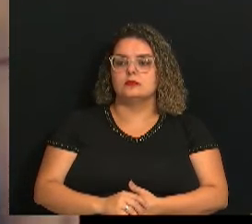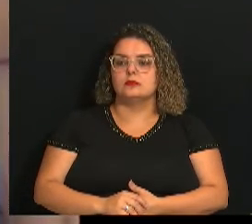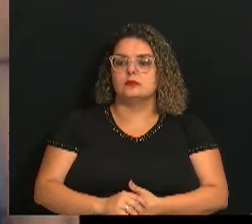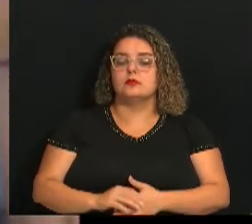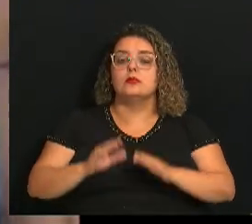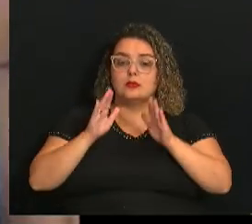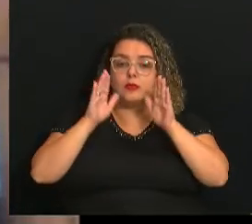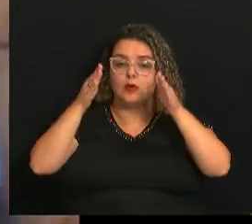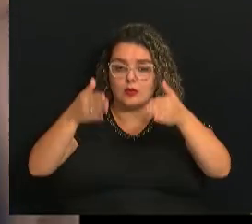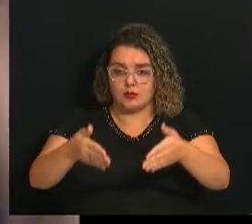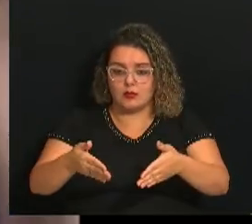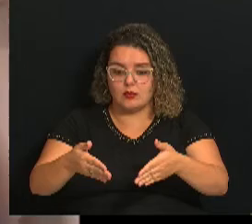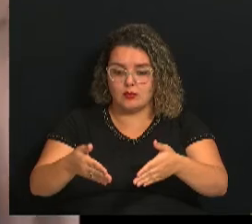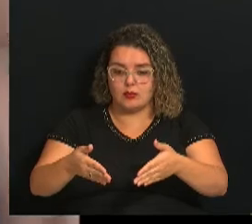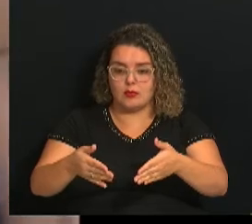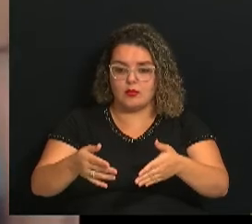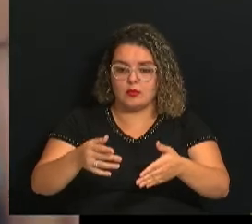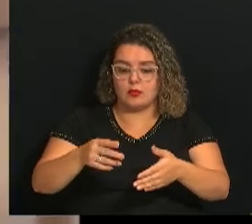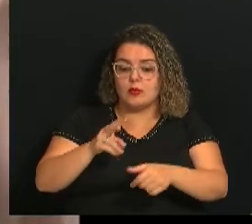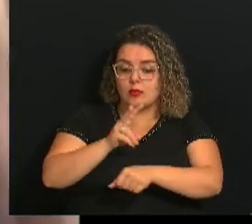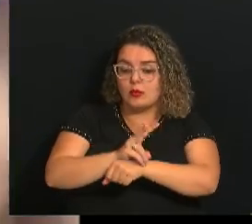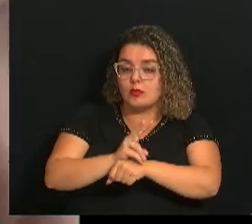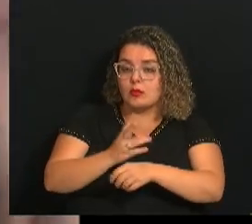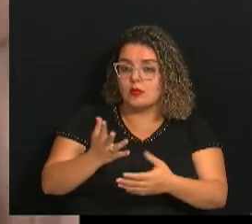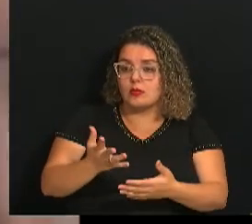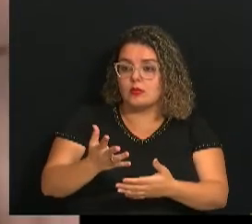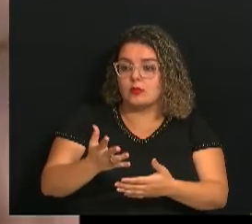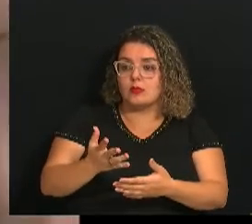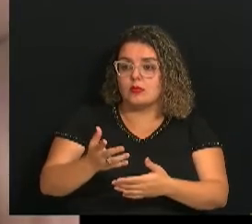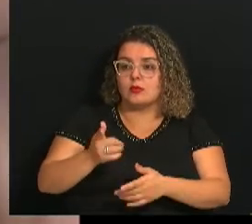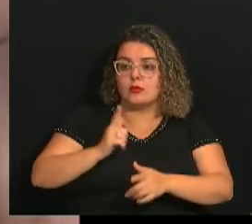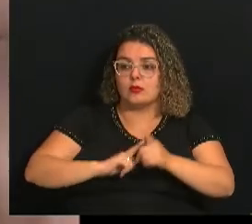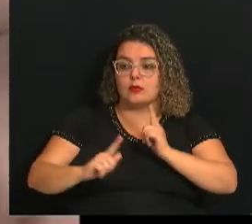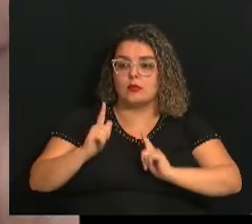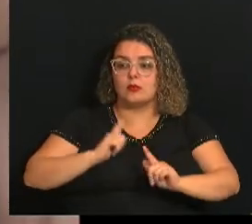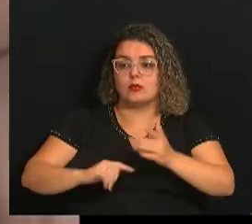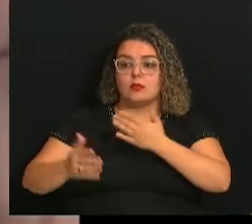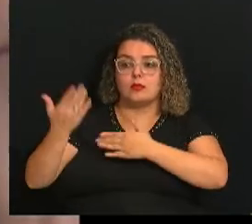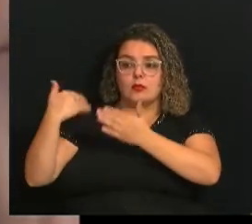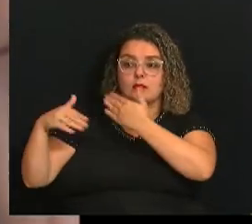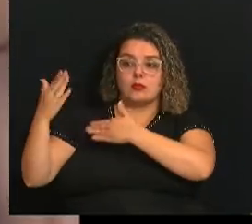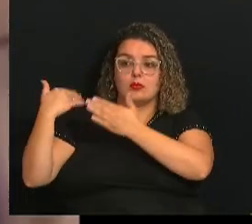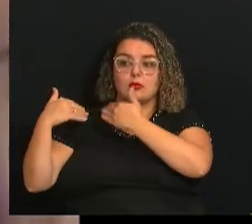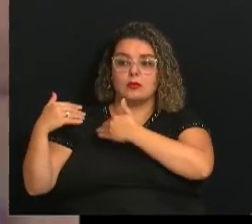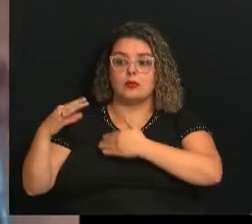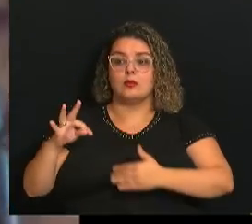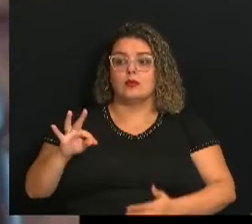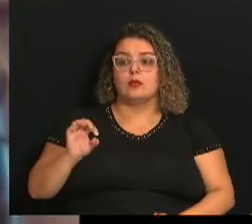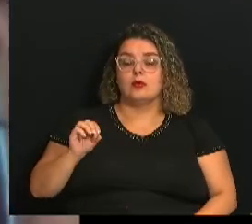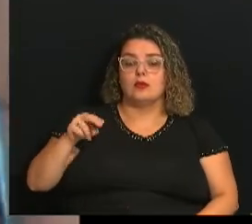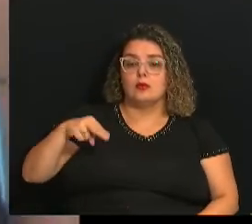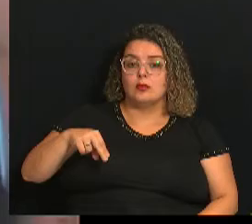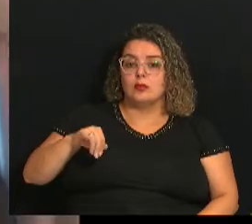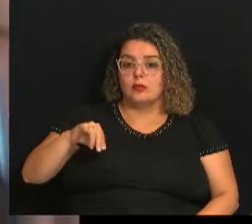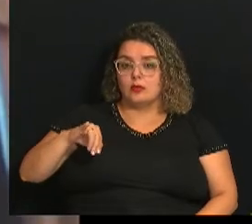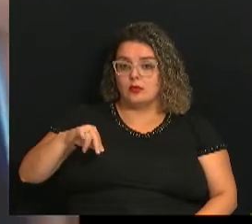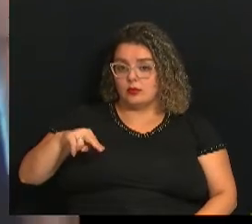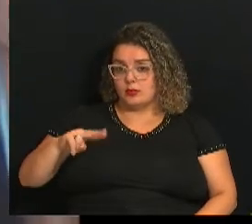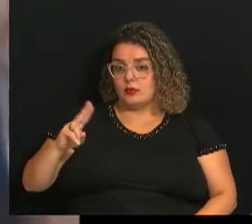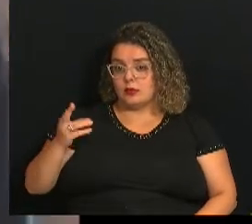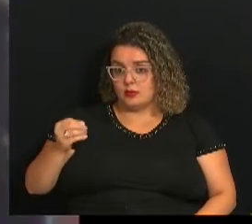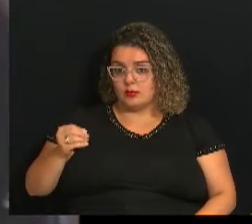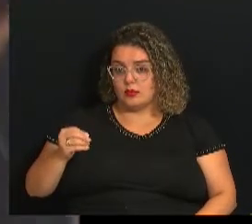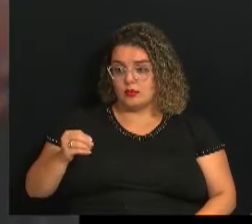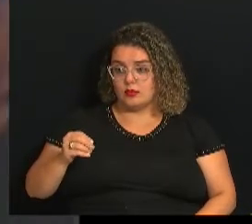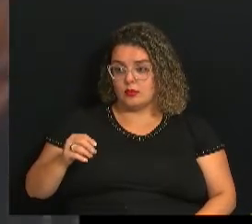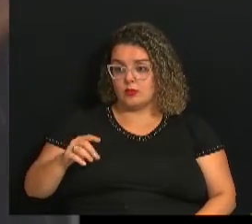priorizado como preservação na gestão do Toninho, efetivamente pelo Toninho,